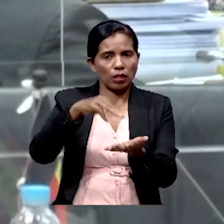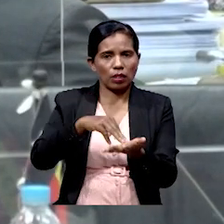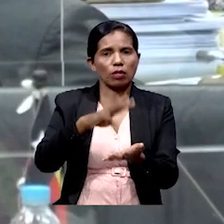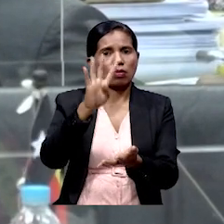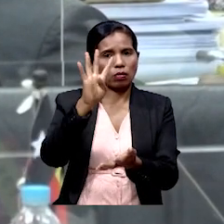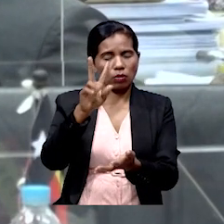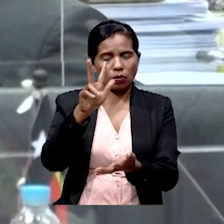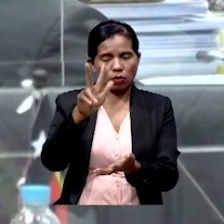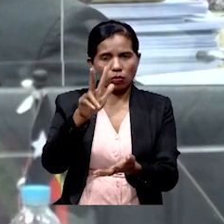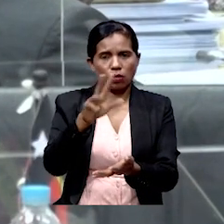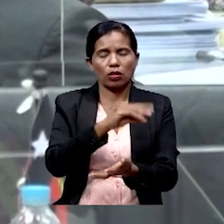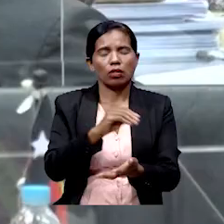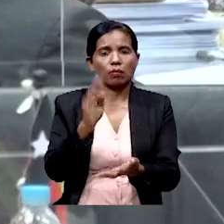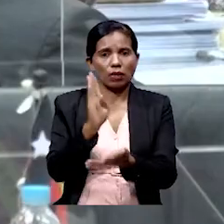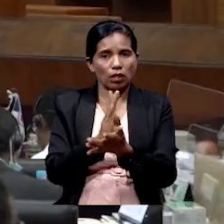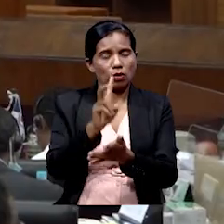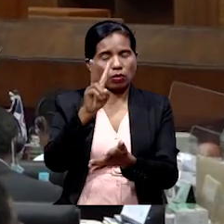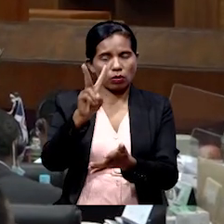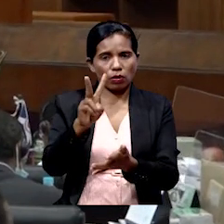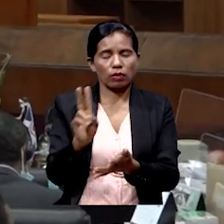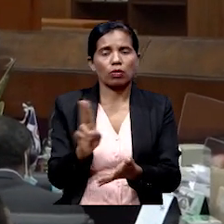tuir portal Transparência foi em